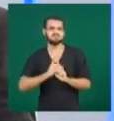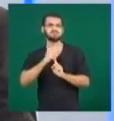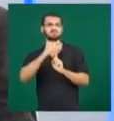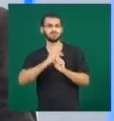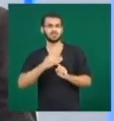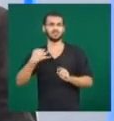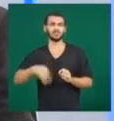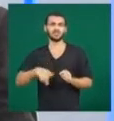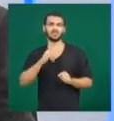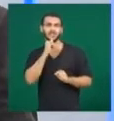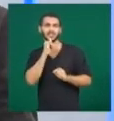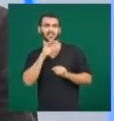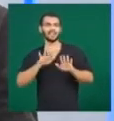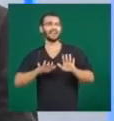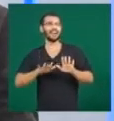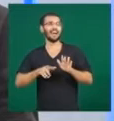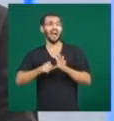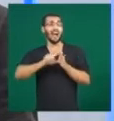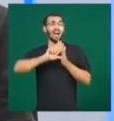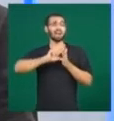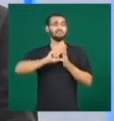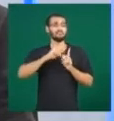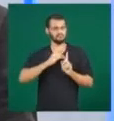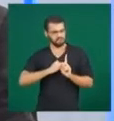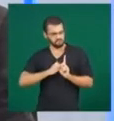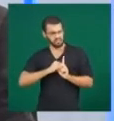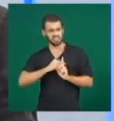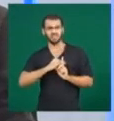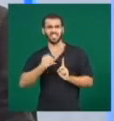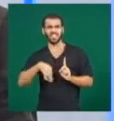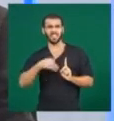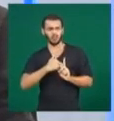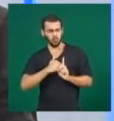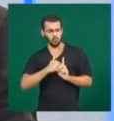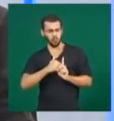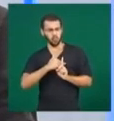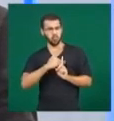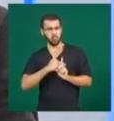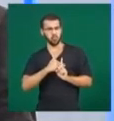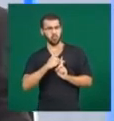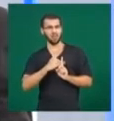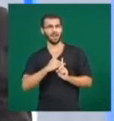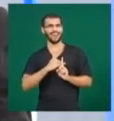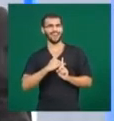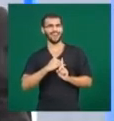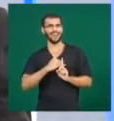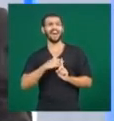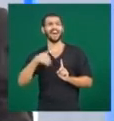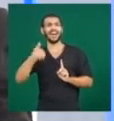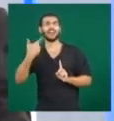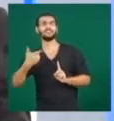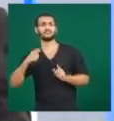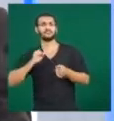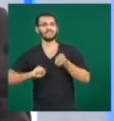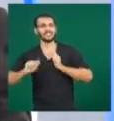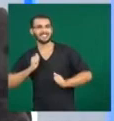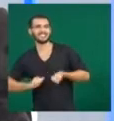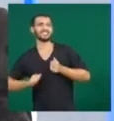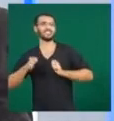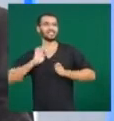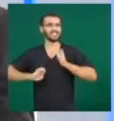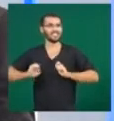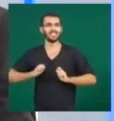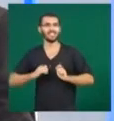estava num patamar leve, baixo de dor, nessas circunstâncias de pressão e